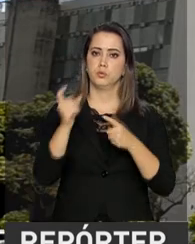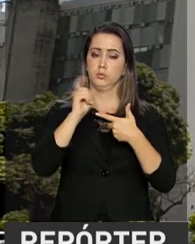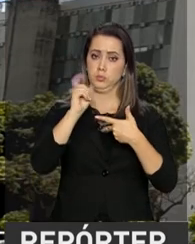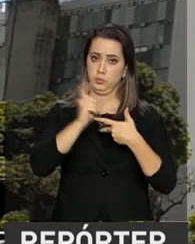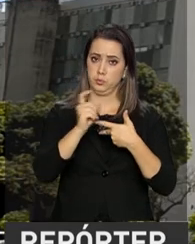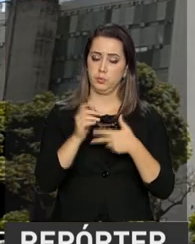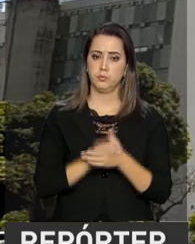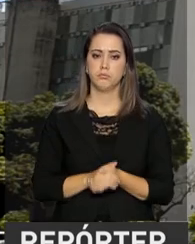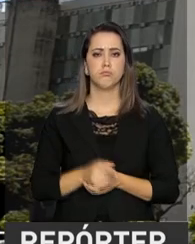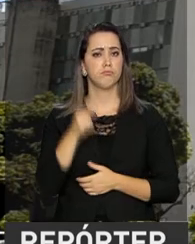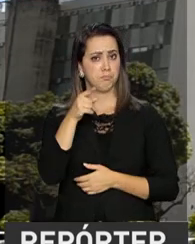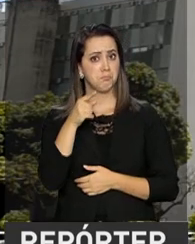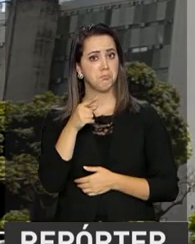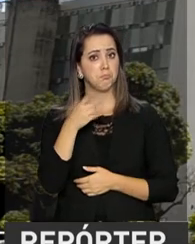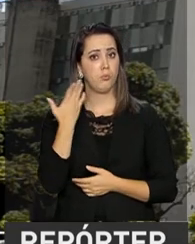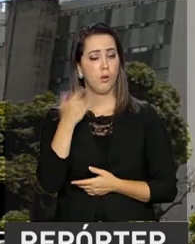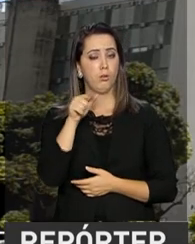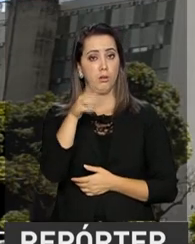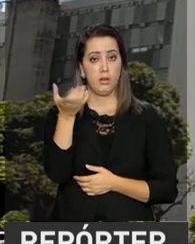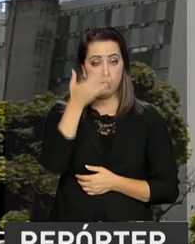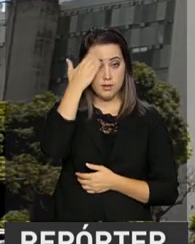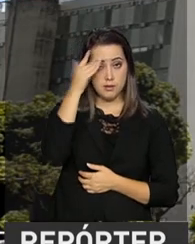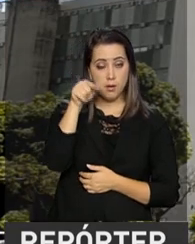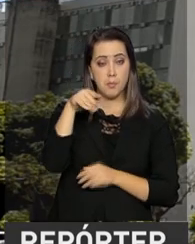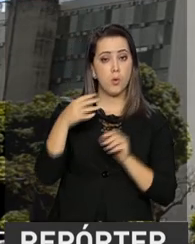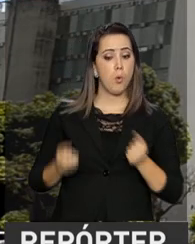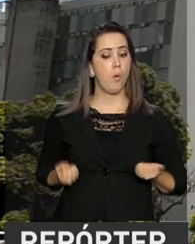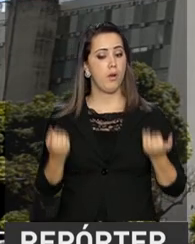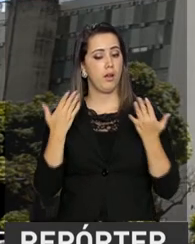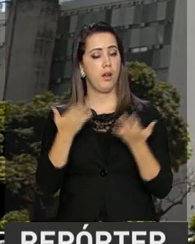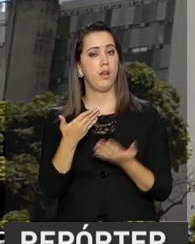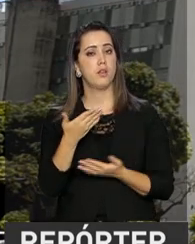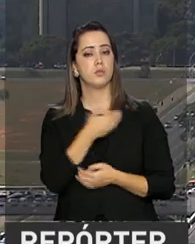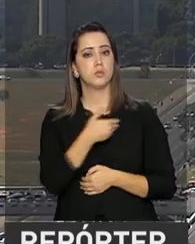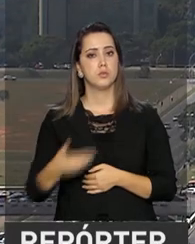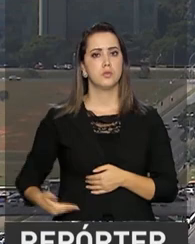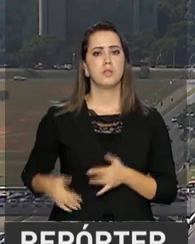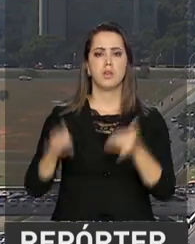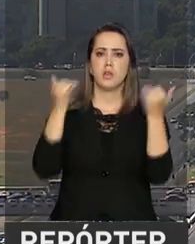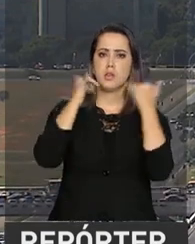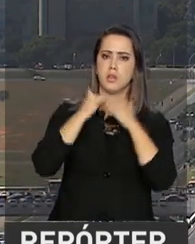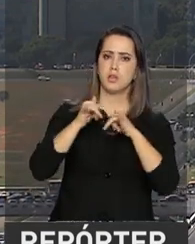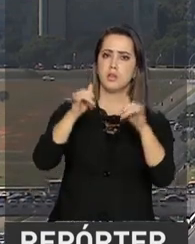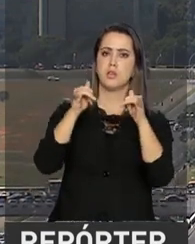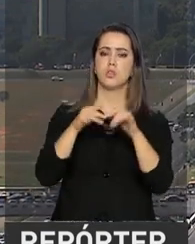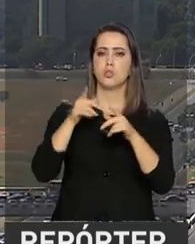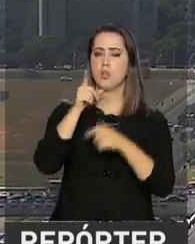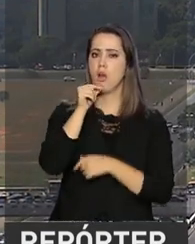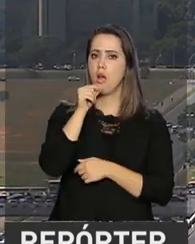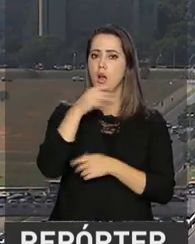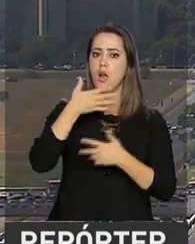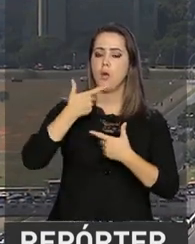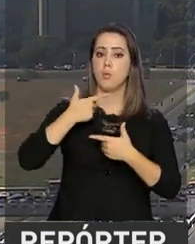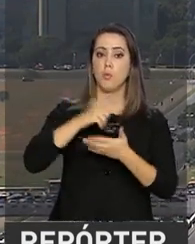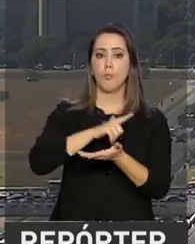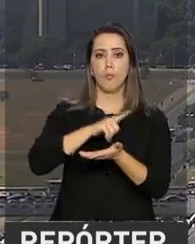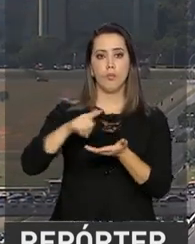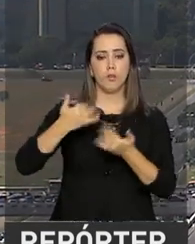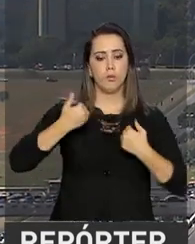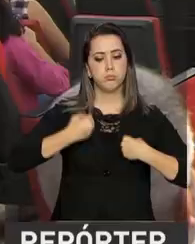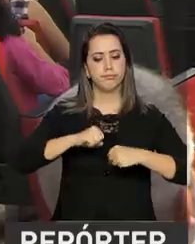imagina o cidadão poderá acompanhar os gastos públicos como energia elétrica água limpeza diárias e passagens